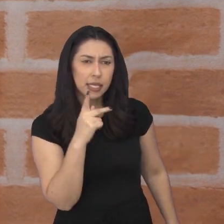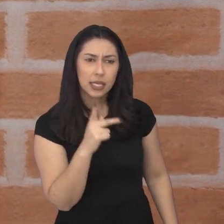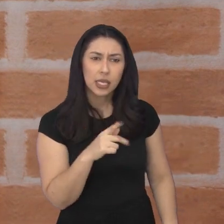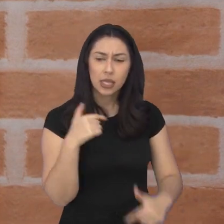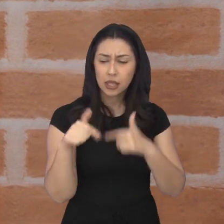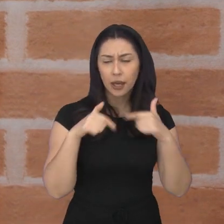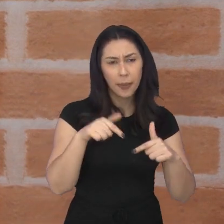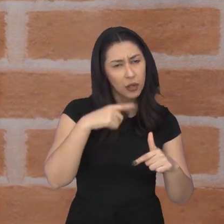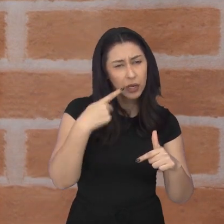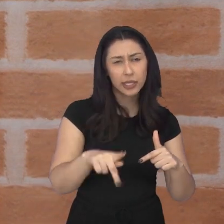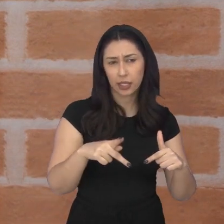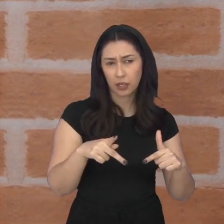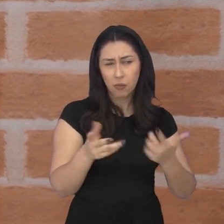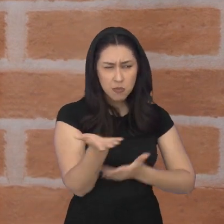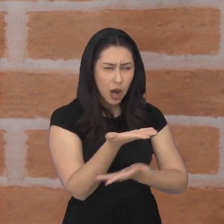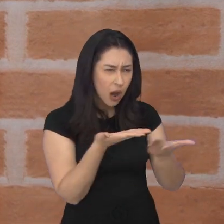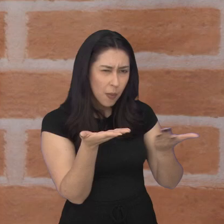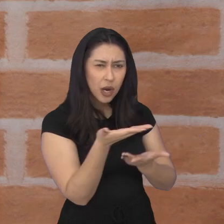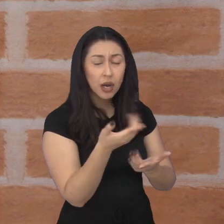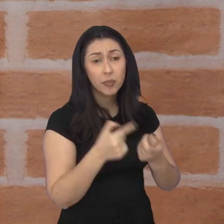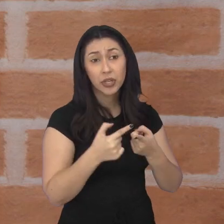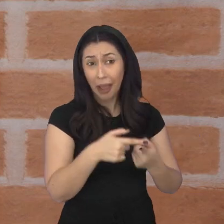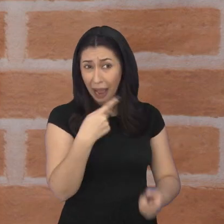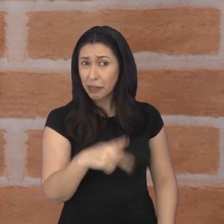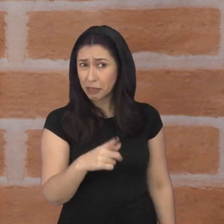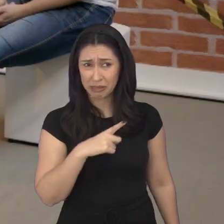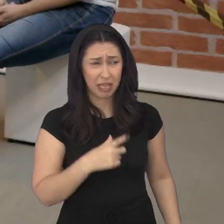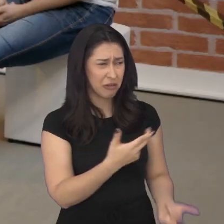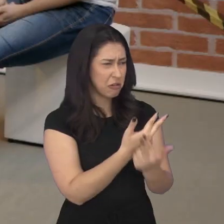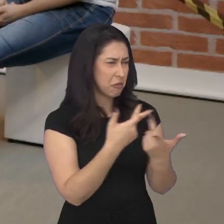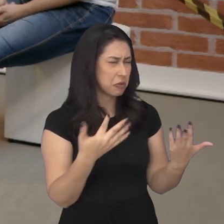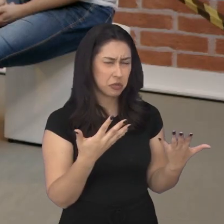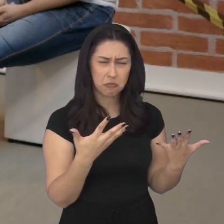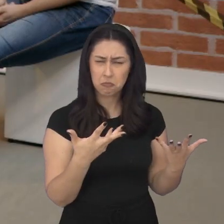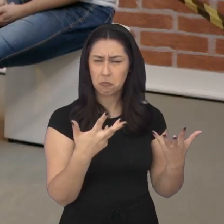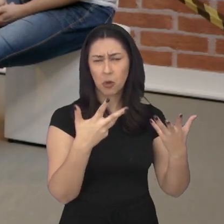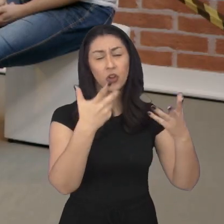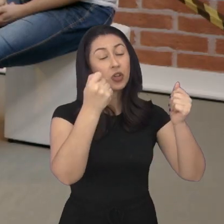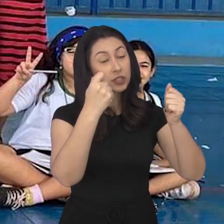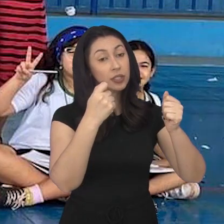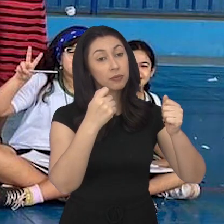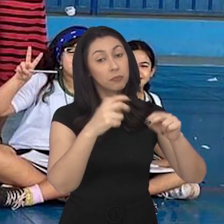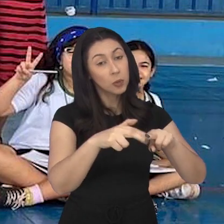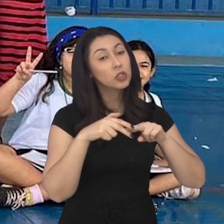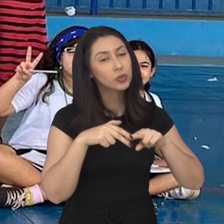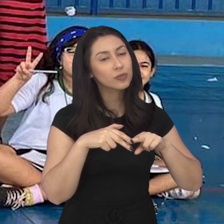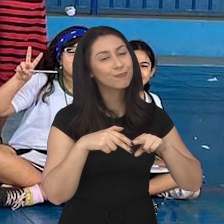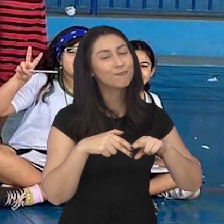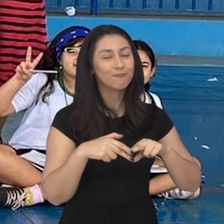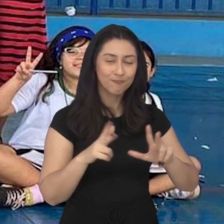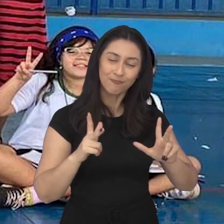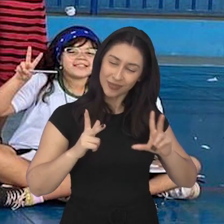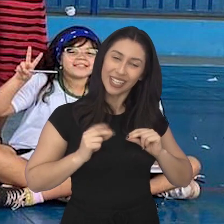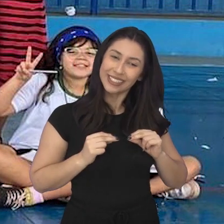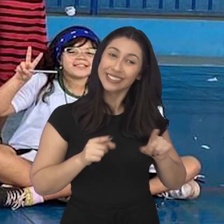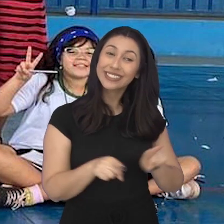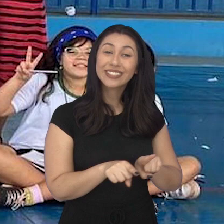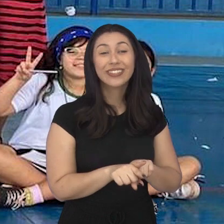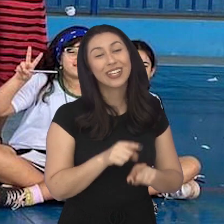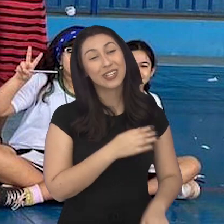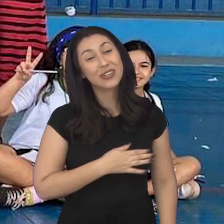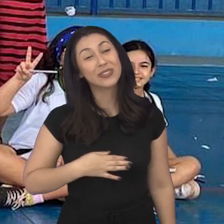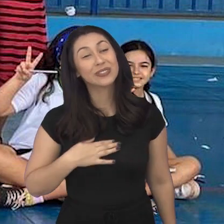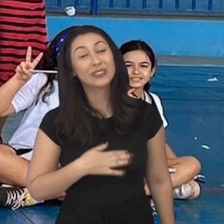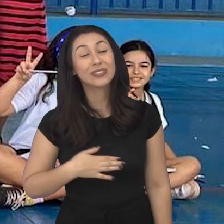um networking local. A gente tem muita coisa boa na cidade, né, muita coisa boa na cidade, então nada mais justo, eu acho, e gostoso,